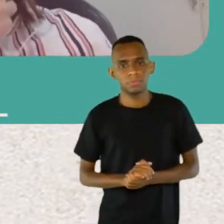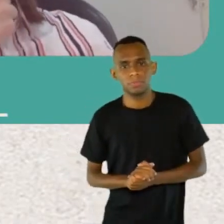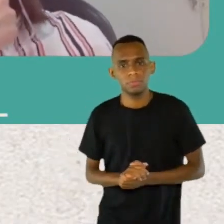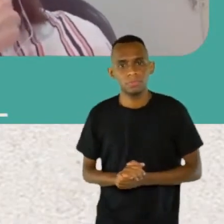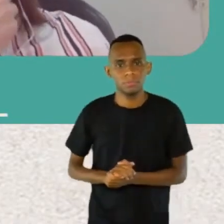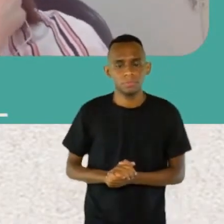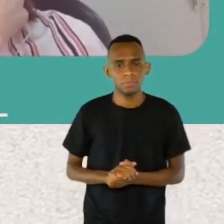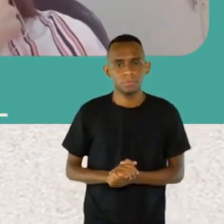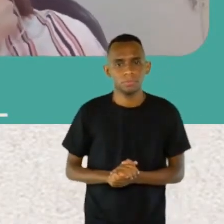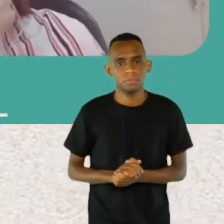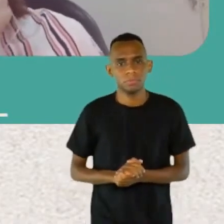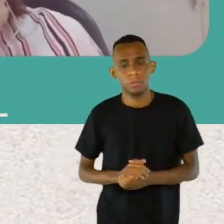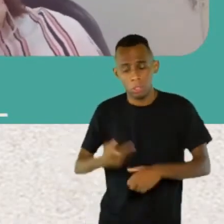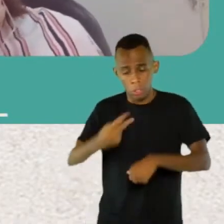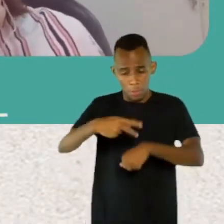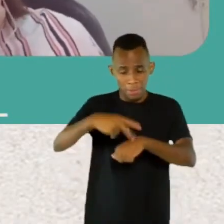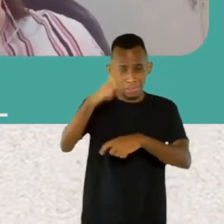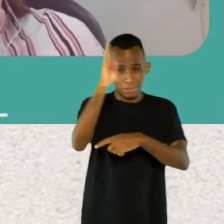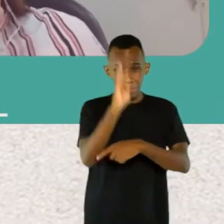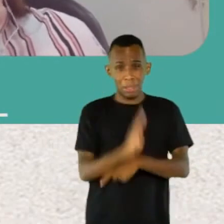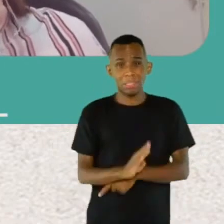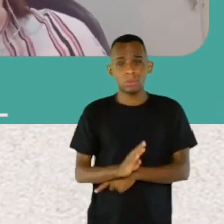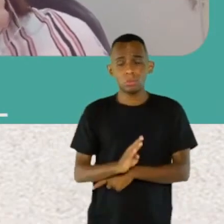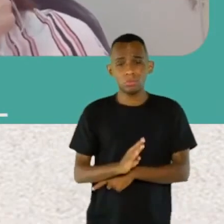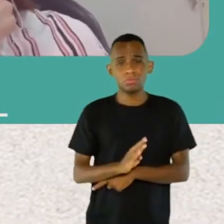Um país é extremamente